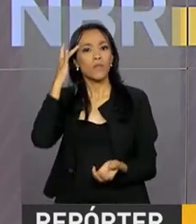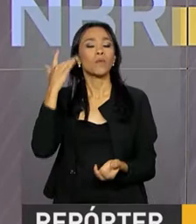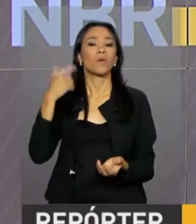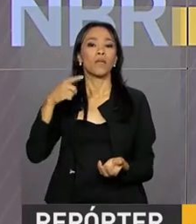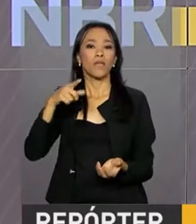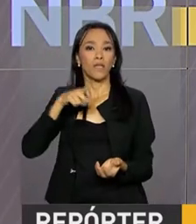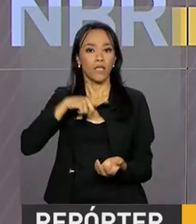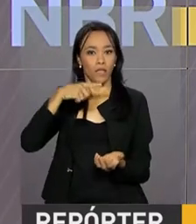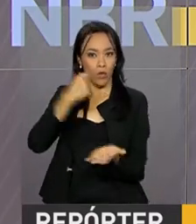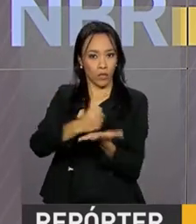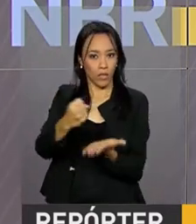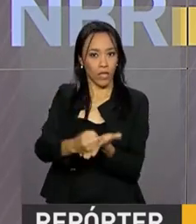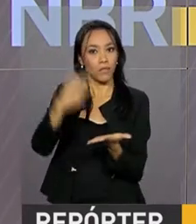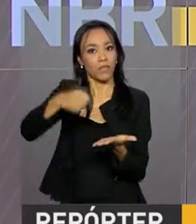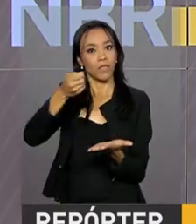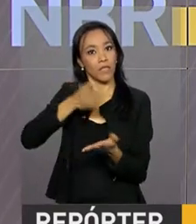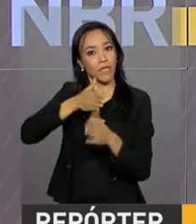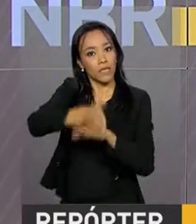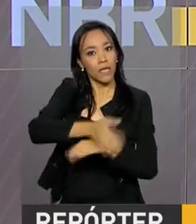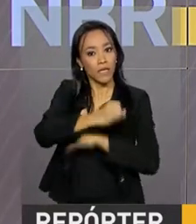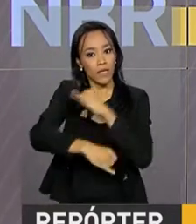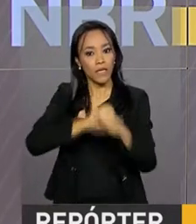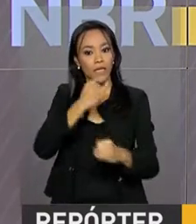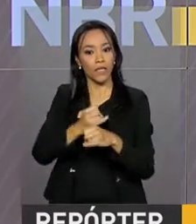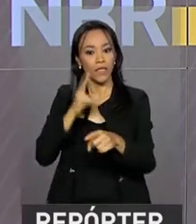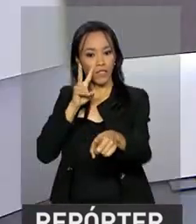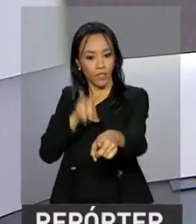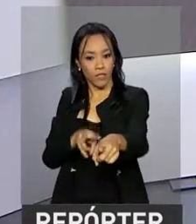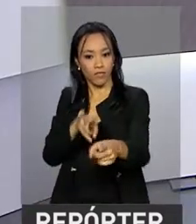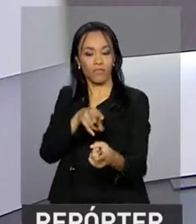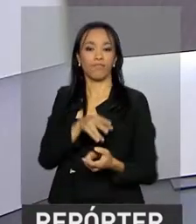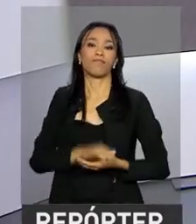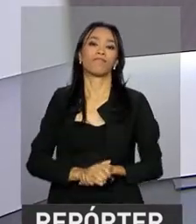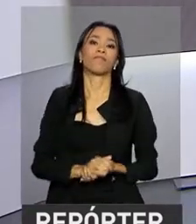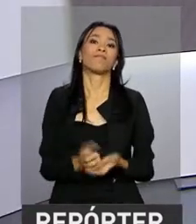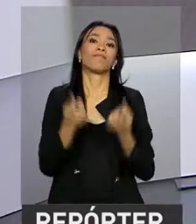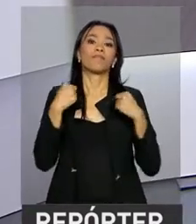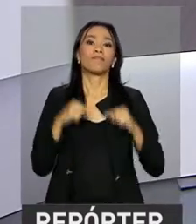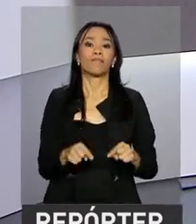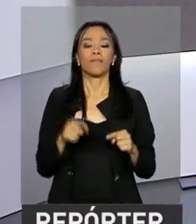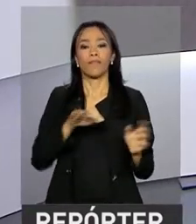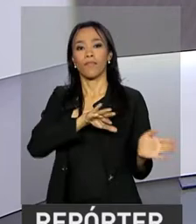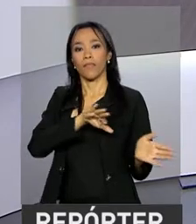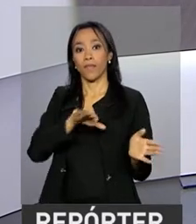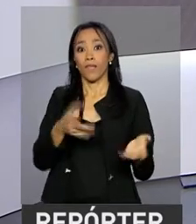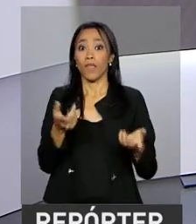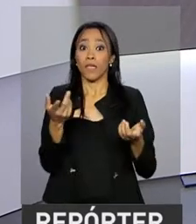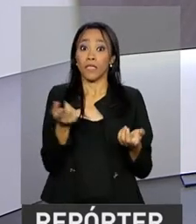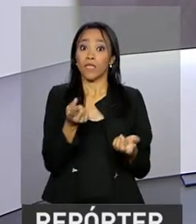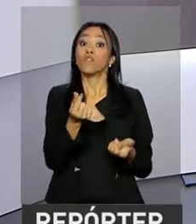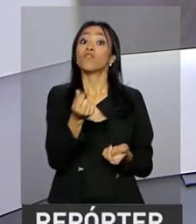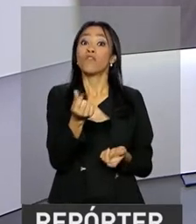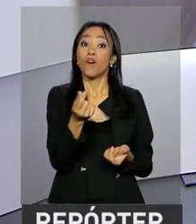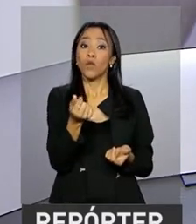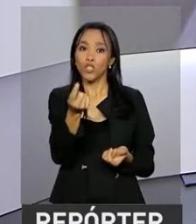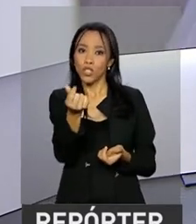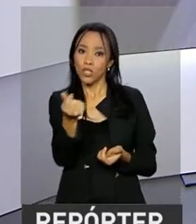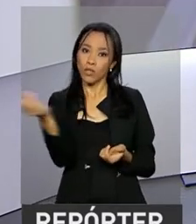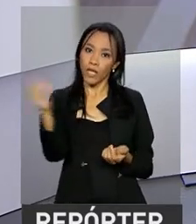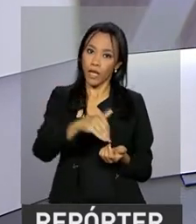do e social na internet aparece na tela no saldo da entrada e saída de dólares no brasil